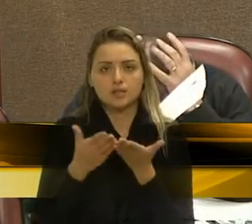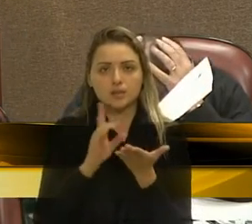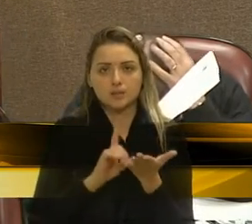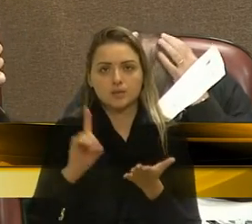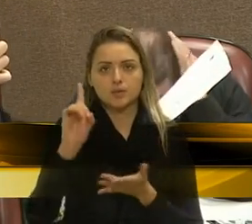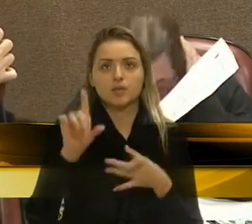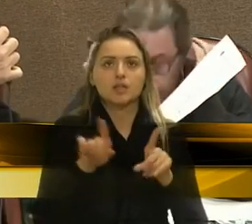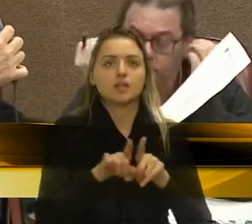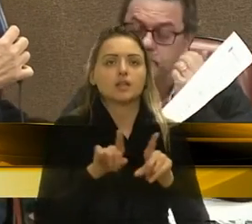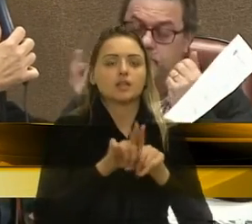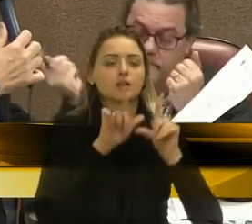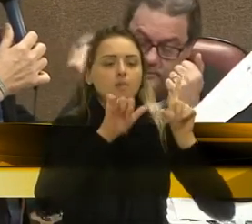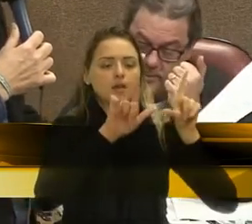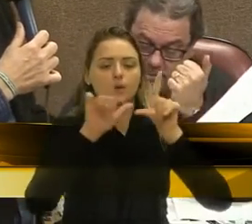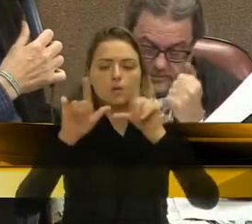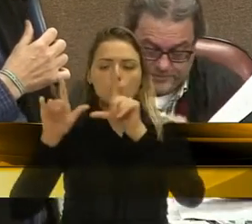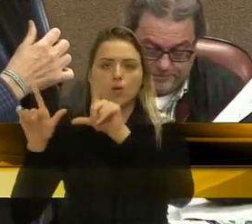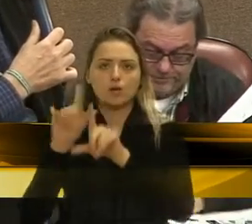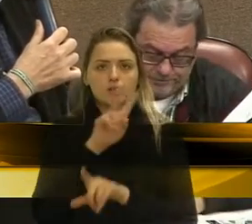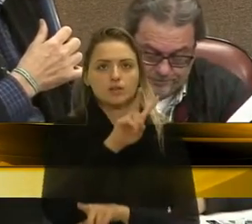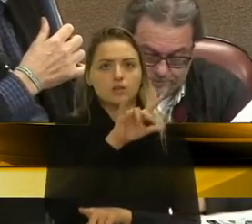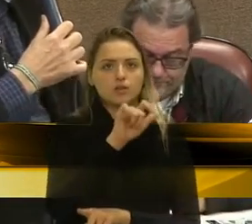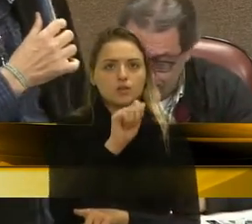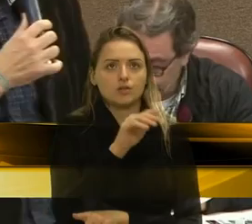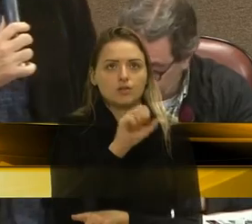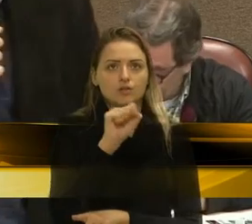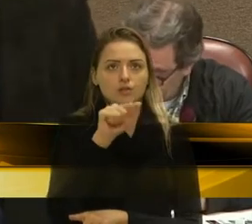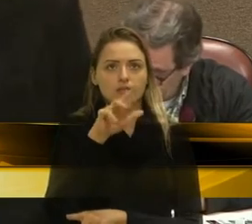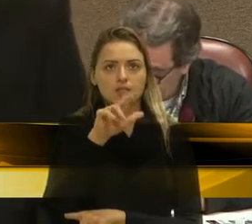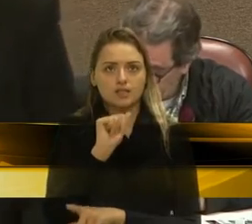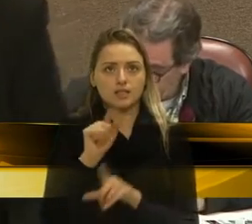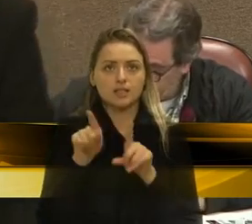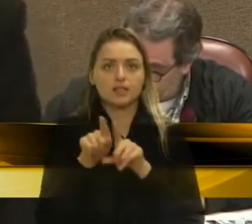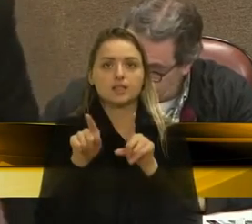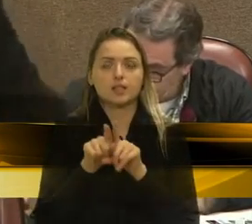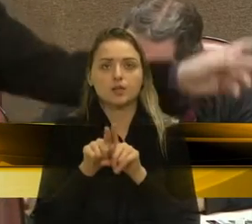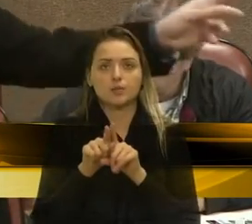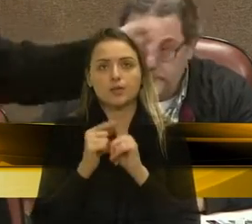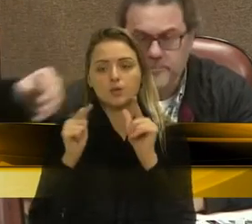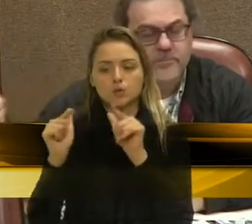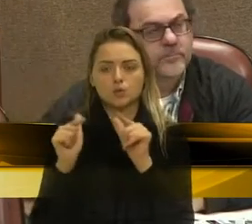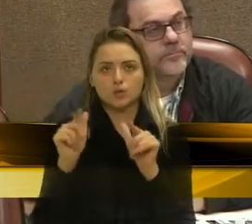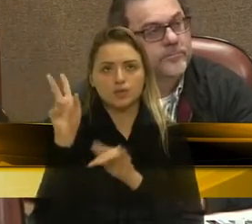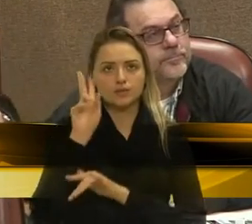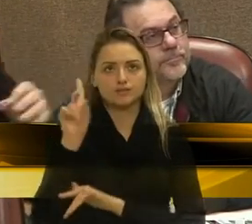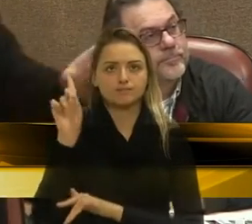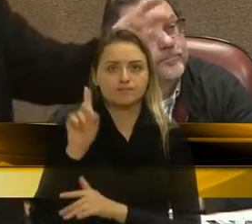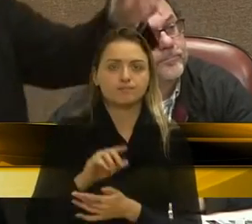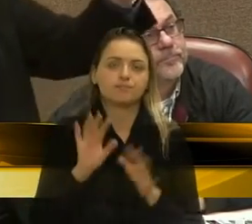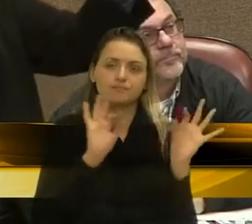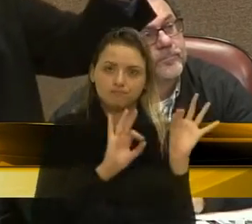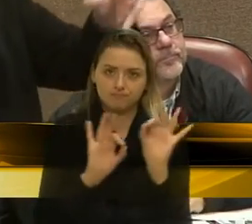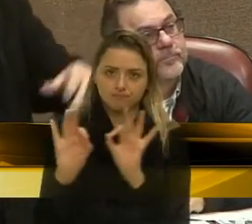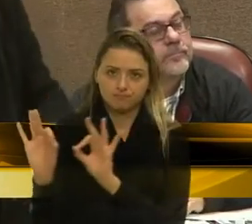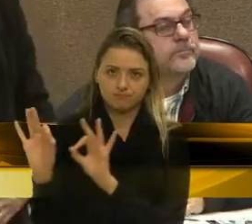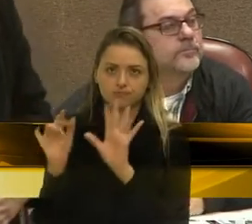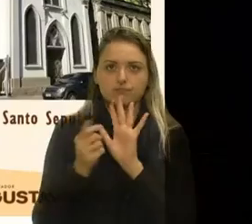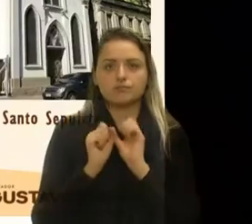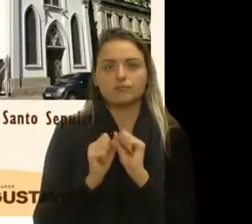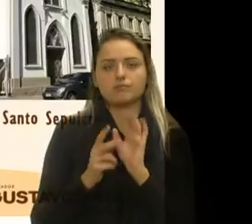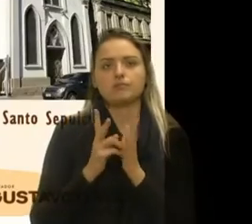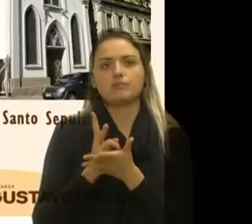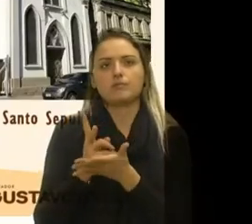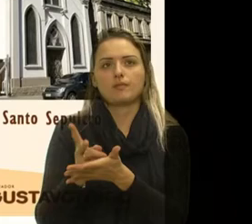o conjunto de quadros da Via Sacra, além da Casa de Memória, dentre outros. Pode passar. Então, alguns